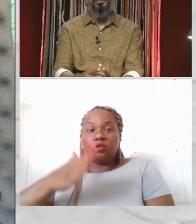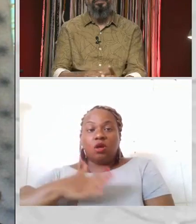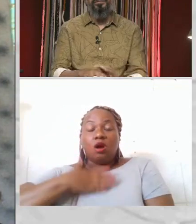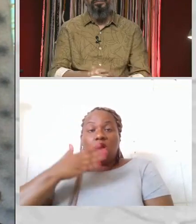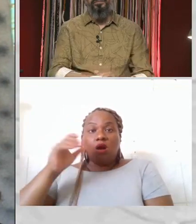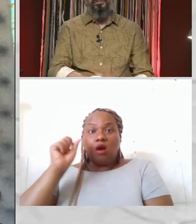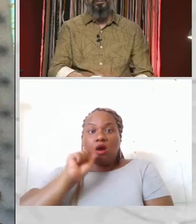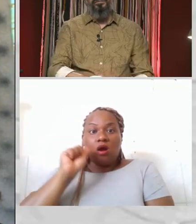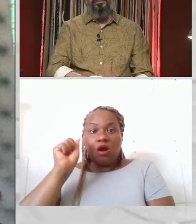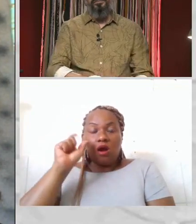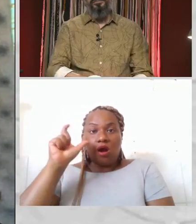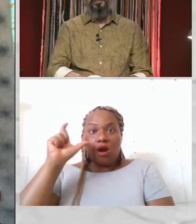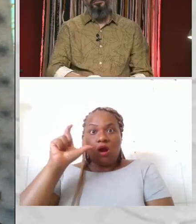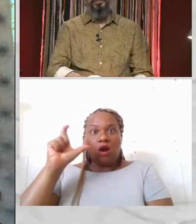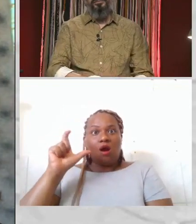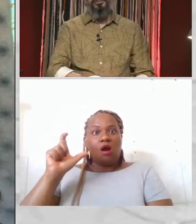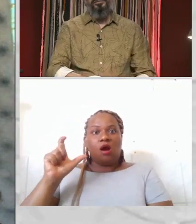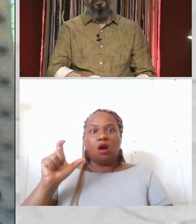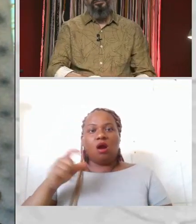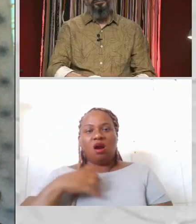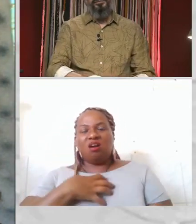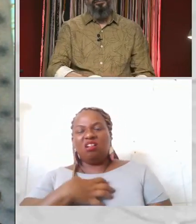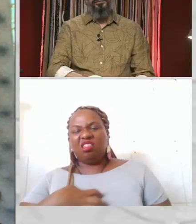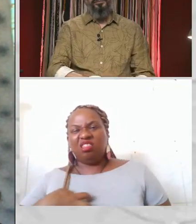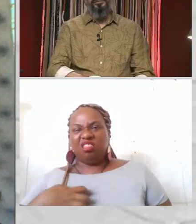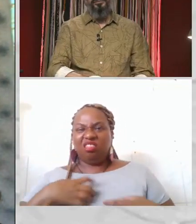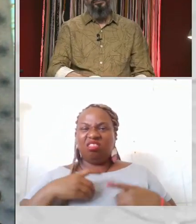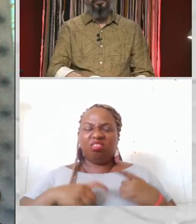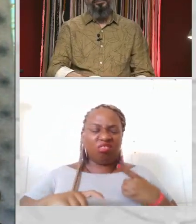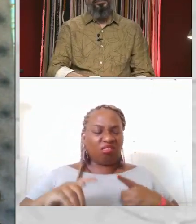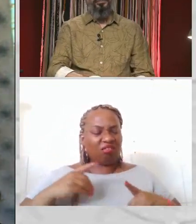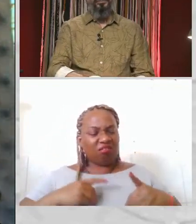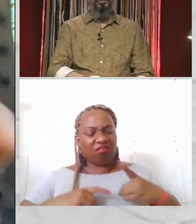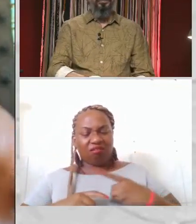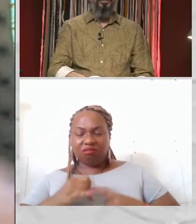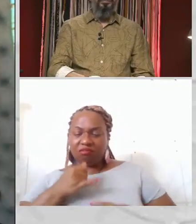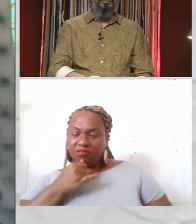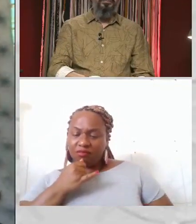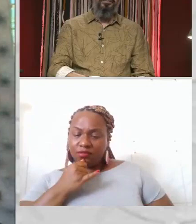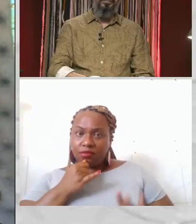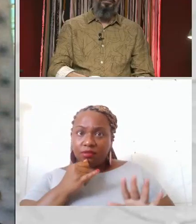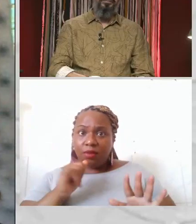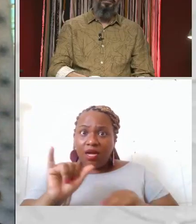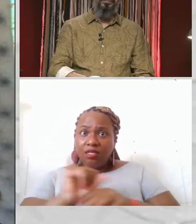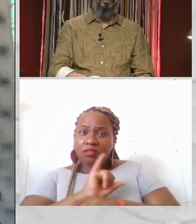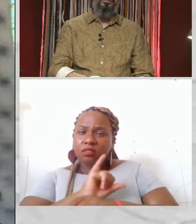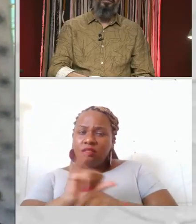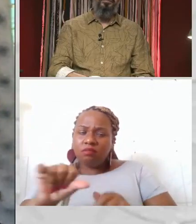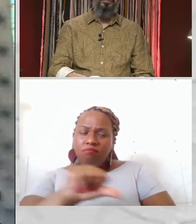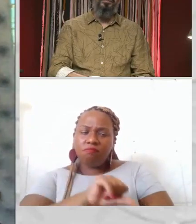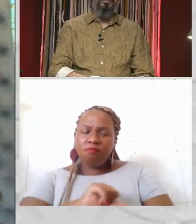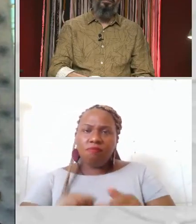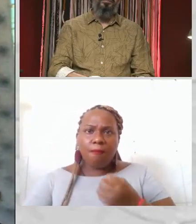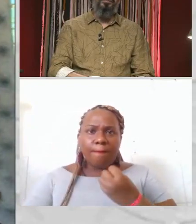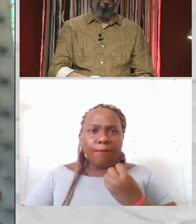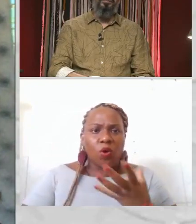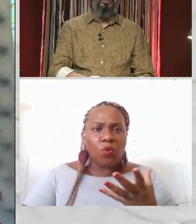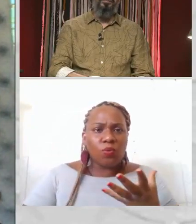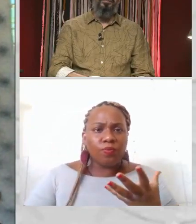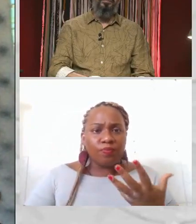irmã Juliana, e ficou deprimido, mas ela trouxe uma coisa de bom. Vamos se